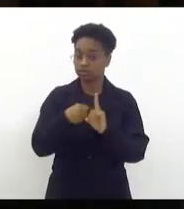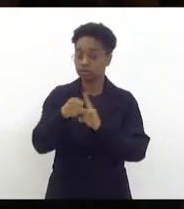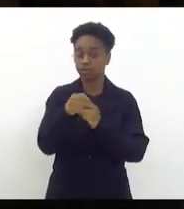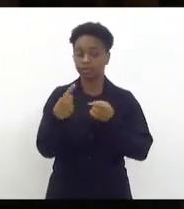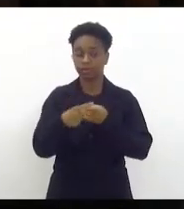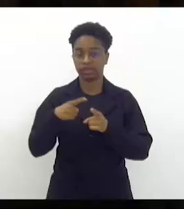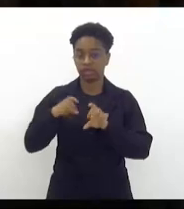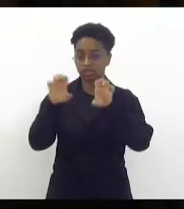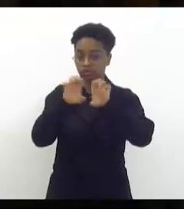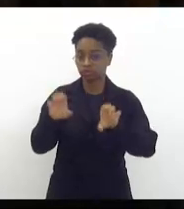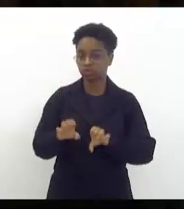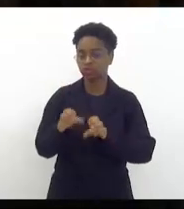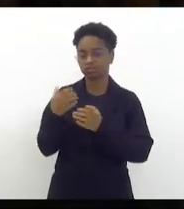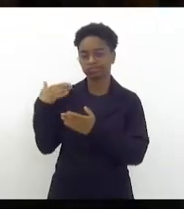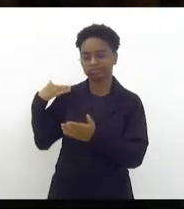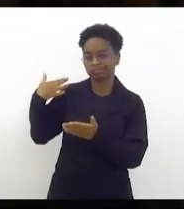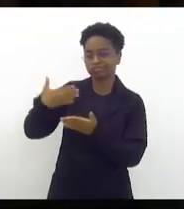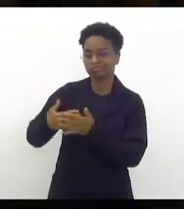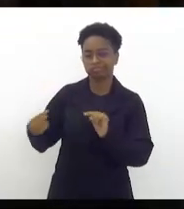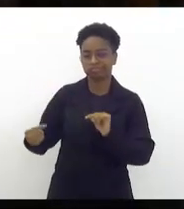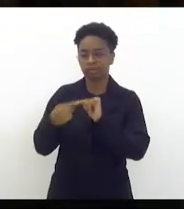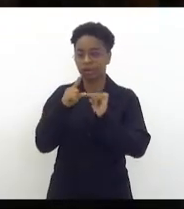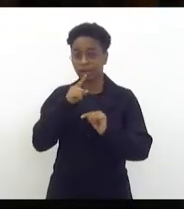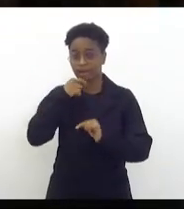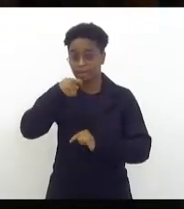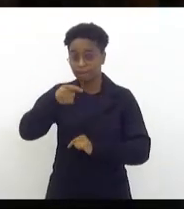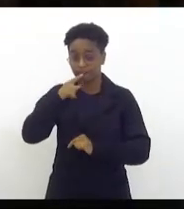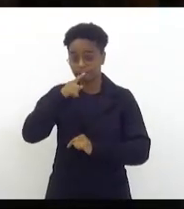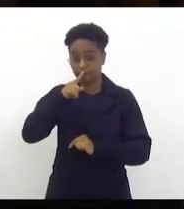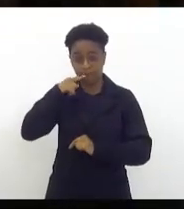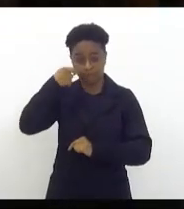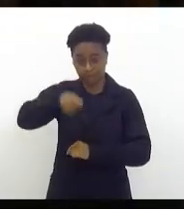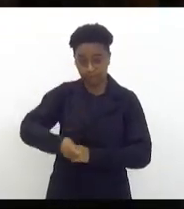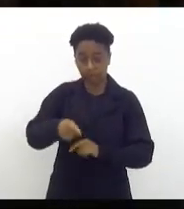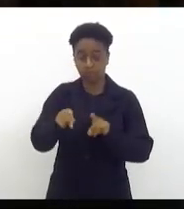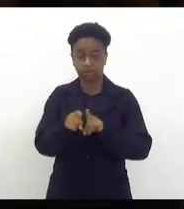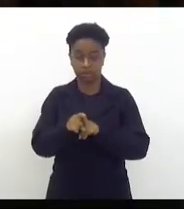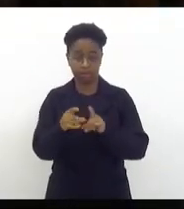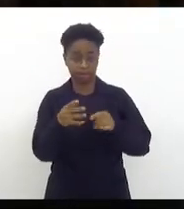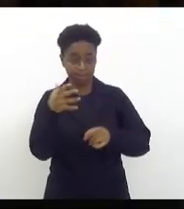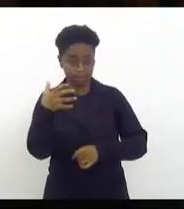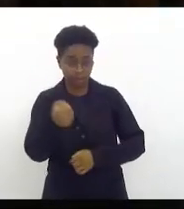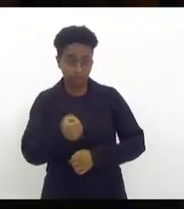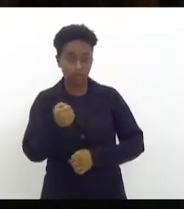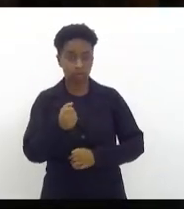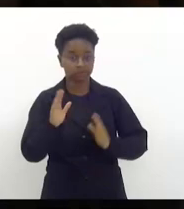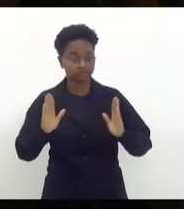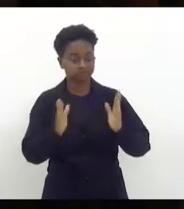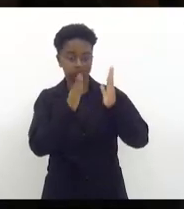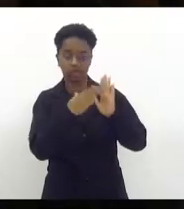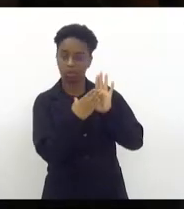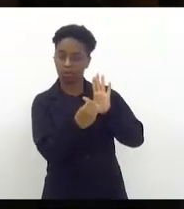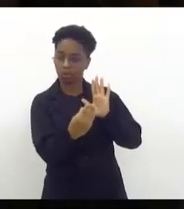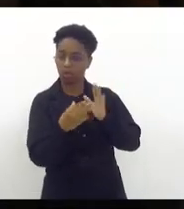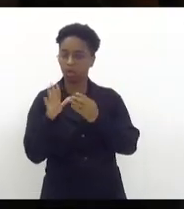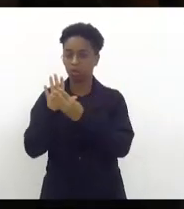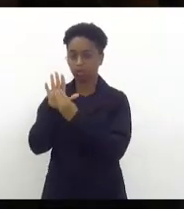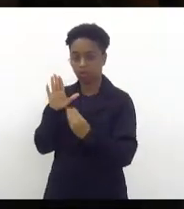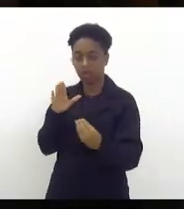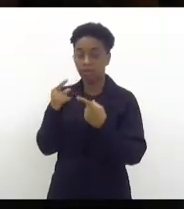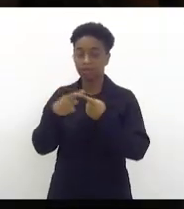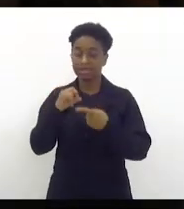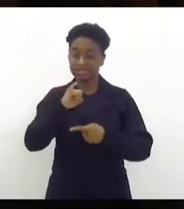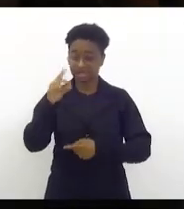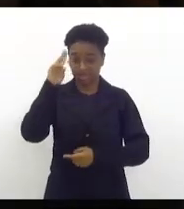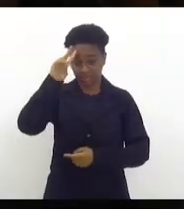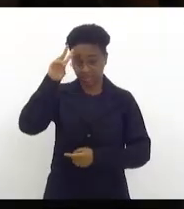estruturou de uma lógica patriarcal e branca vai se espelhar porque aí, se a gente for lembrar da